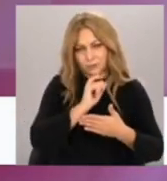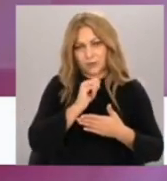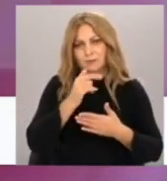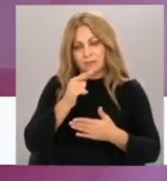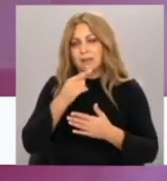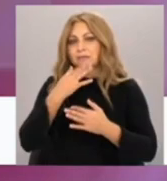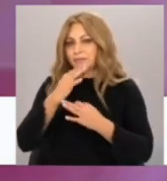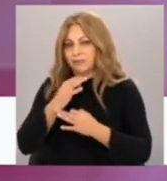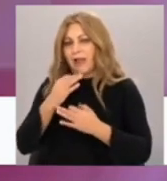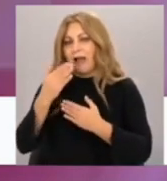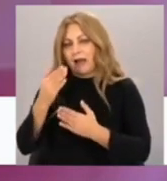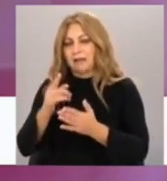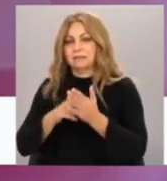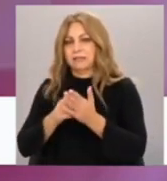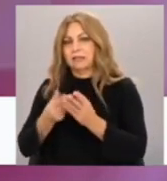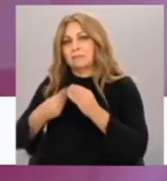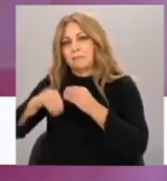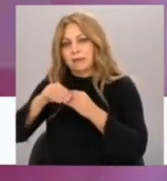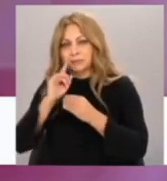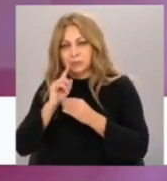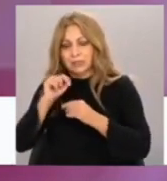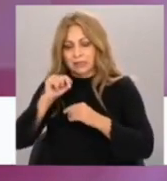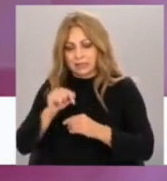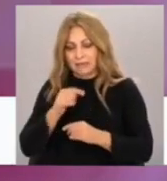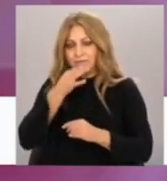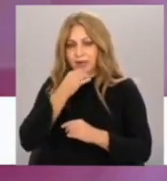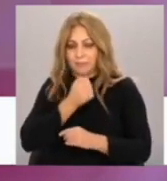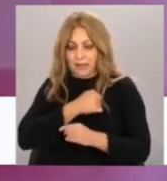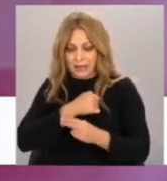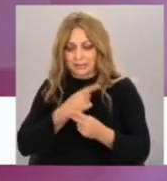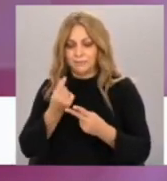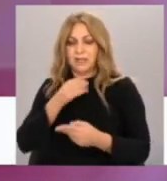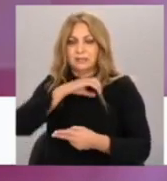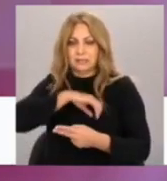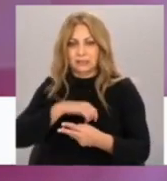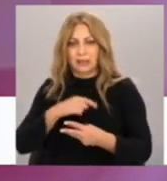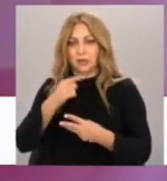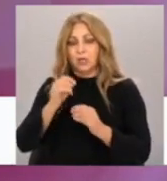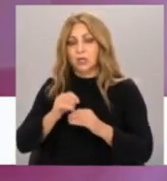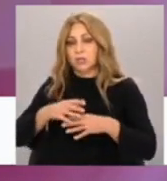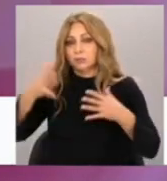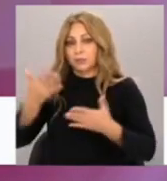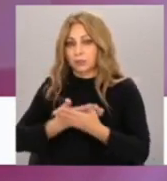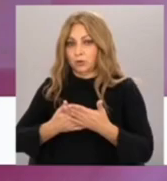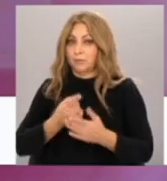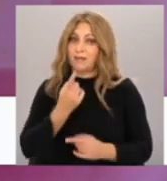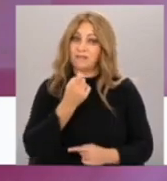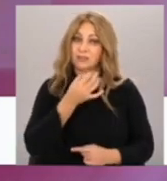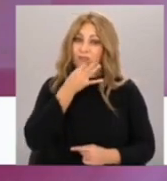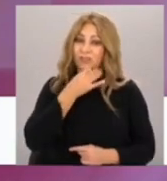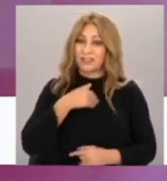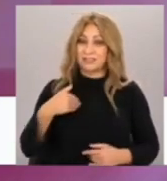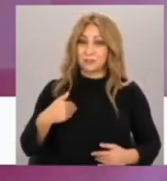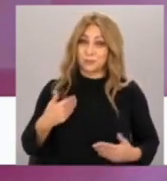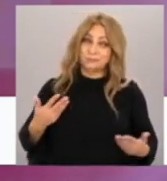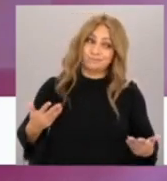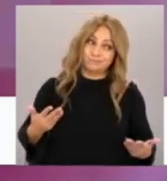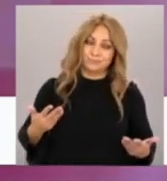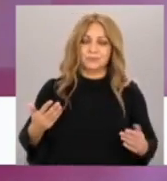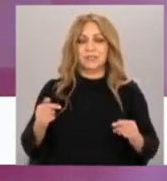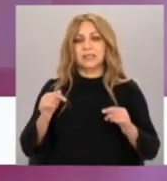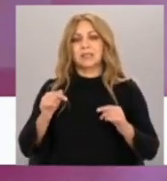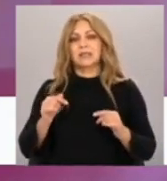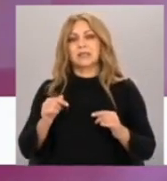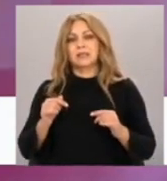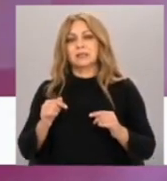dos portugueses falamos aqui de habitação falamos salários falamos de respirar quando falamos de conhecimento não falamos de saúde por exemplo já nos afazeres o podemos fazer